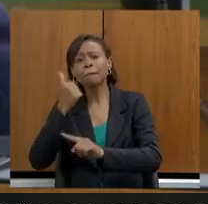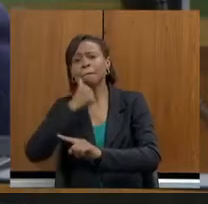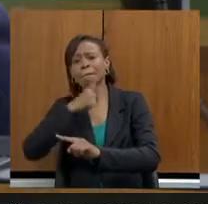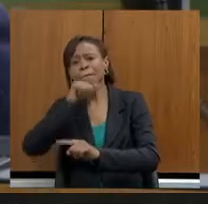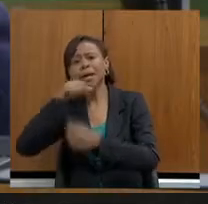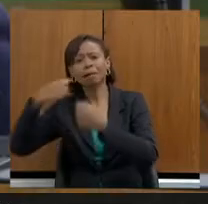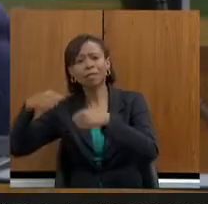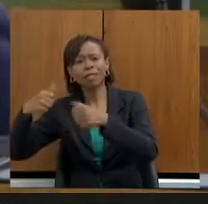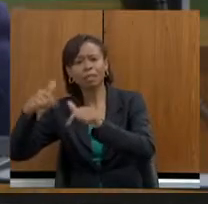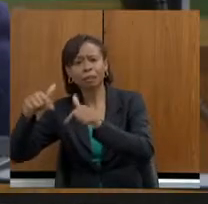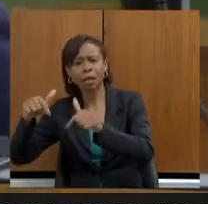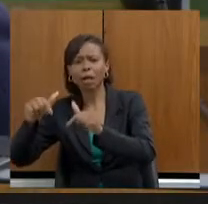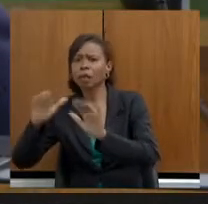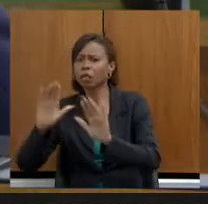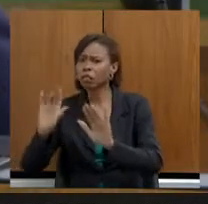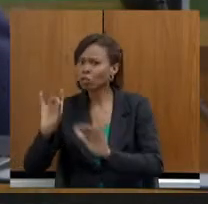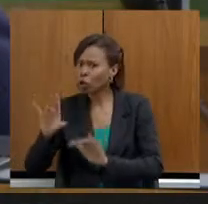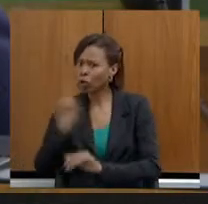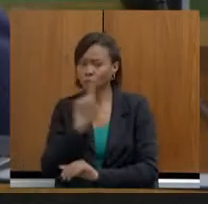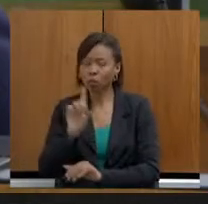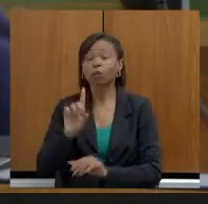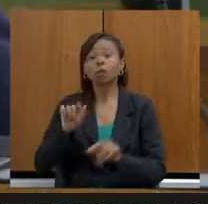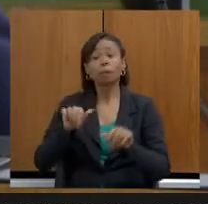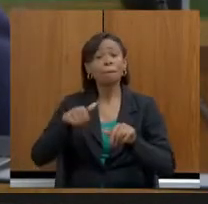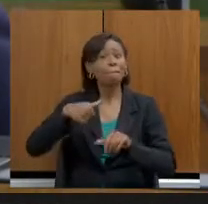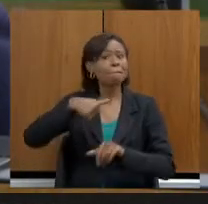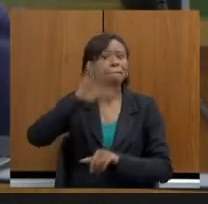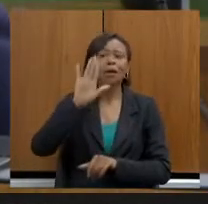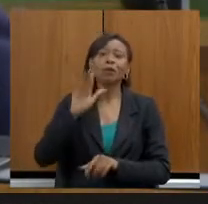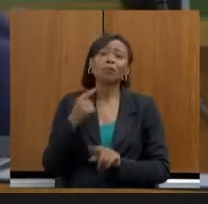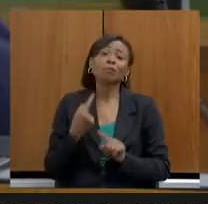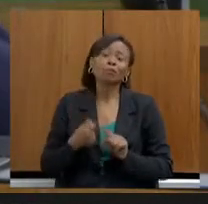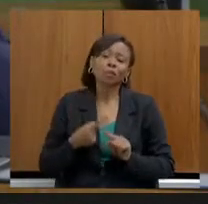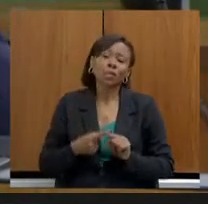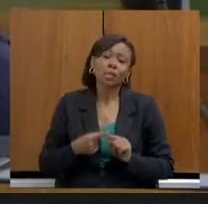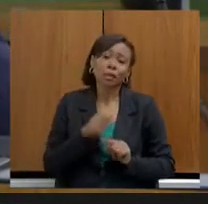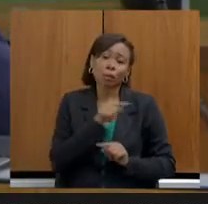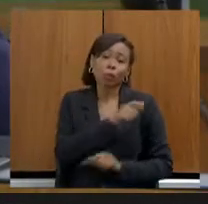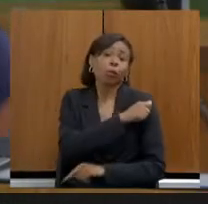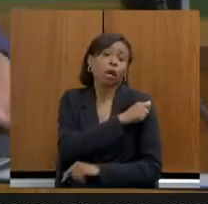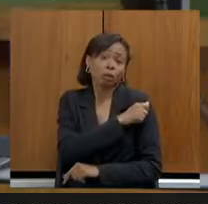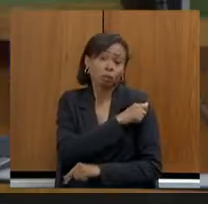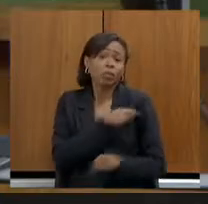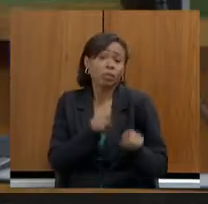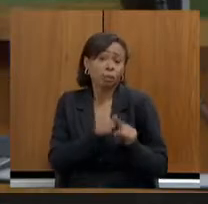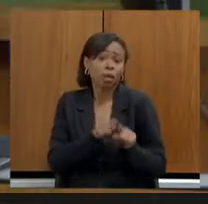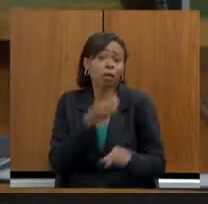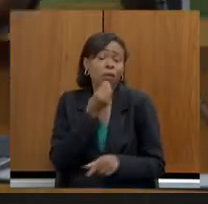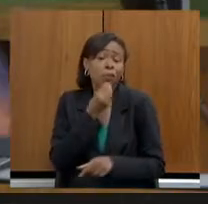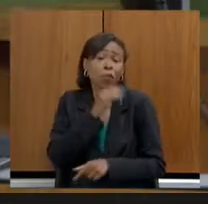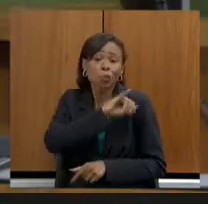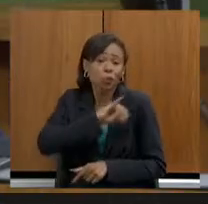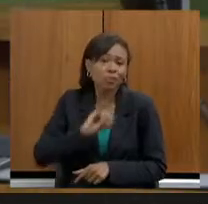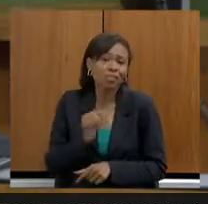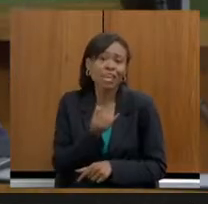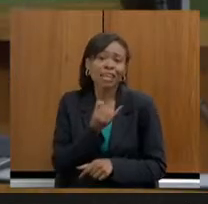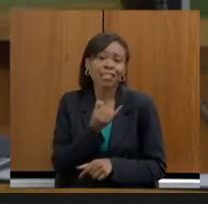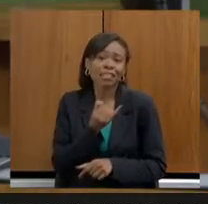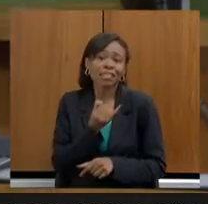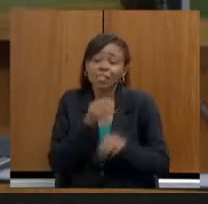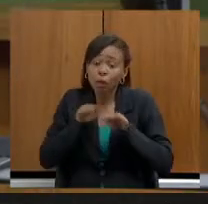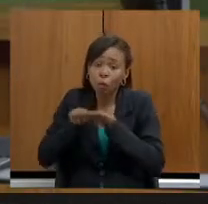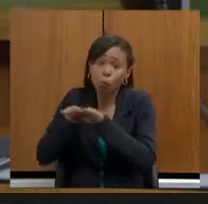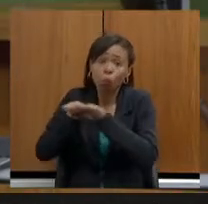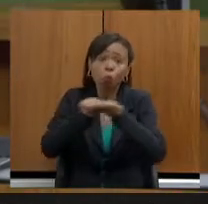trabalhar muito mais do que isto eu acho Esse é o aluno tem a oportunidade é é oportunidade sem igual para